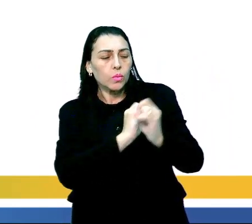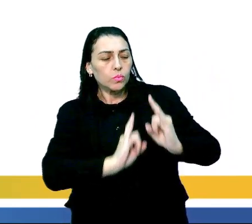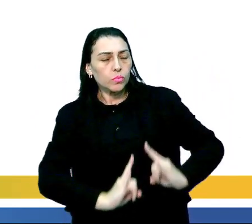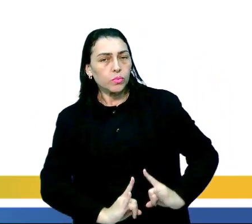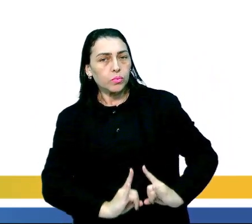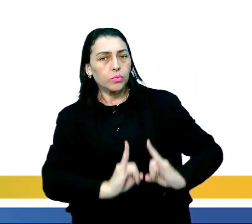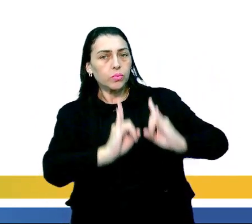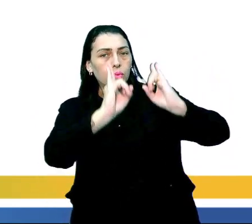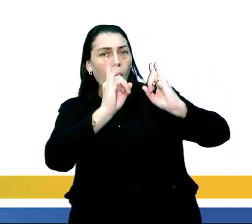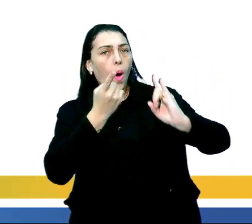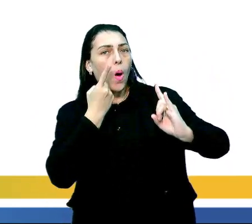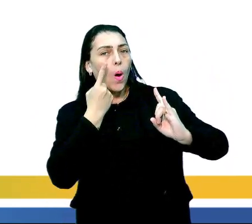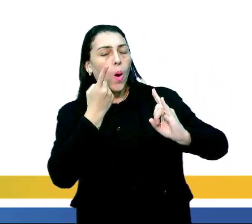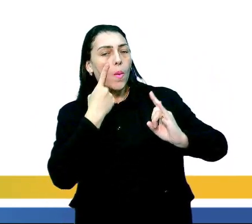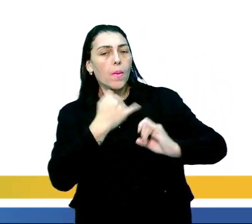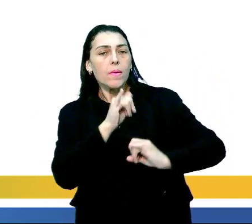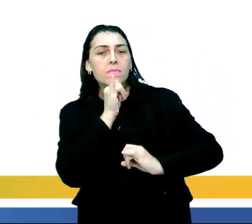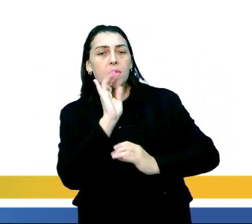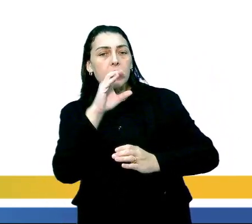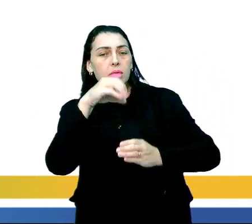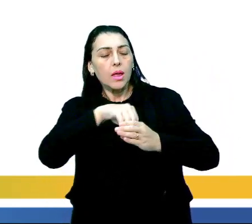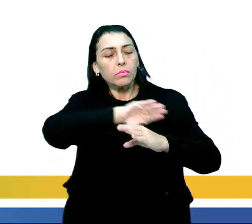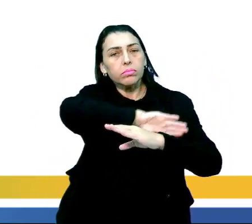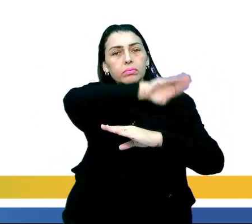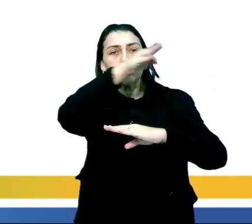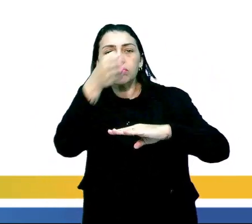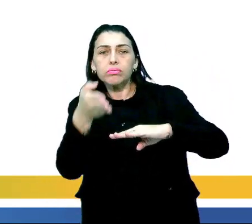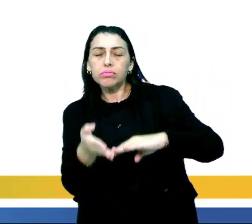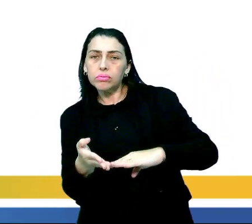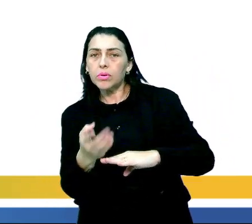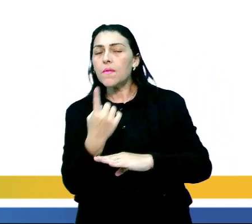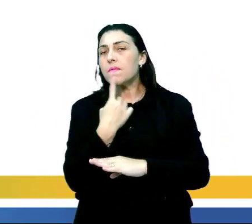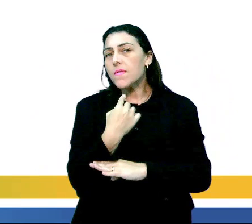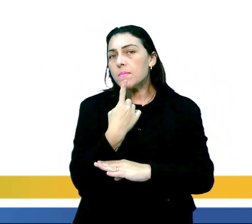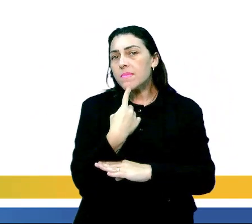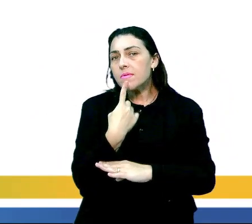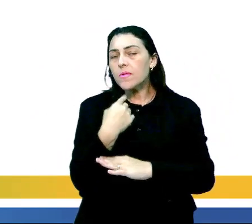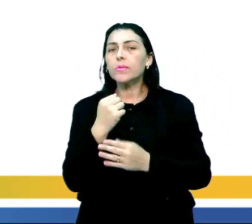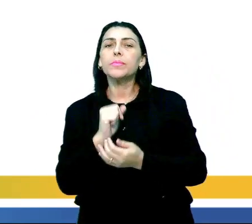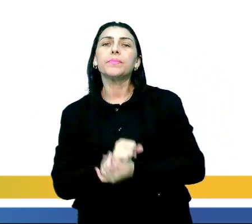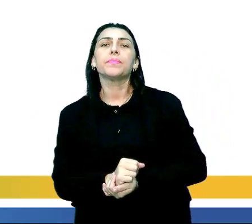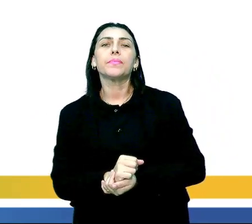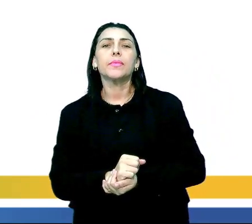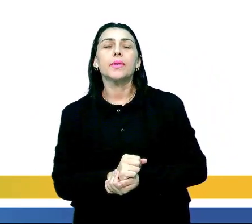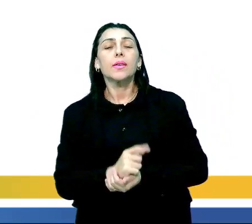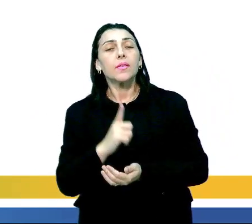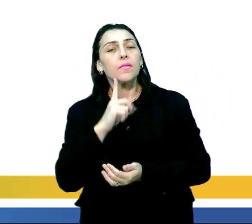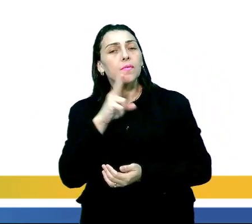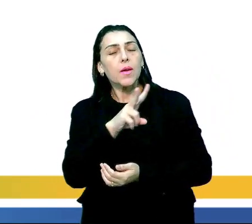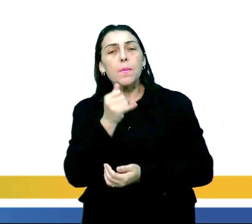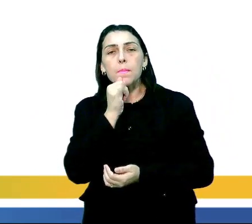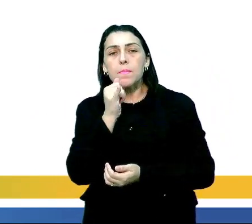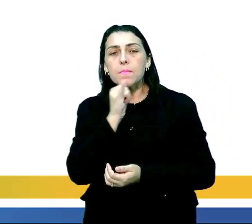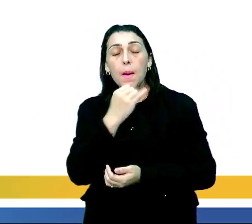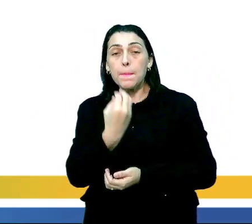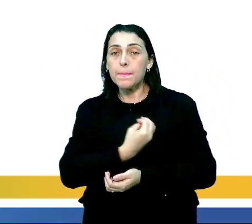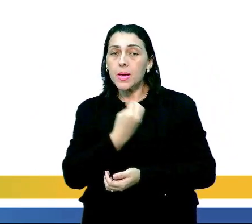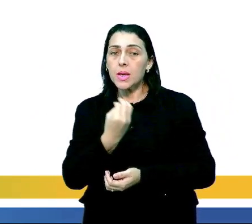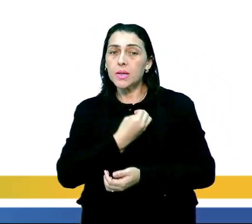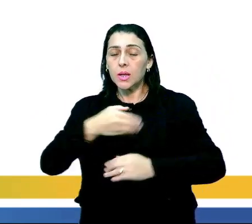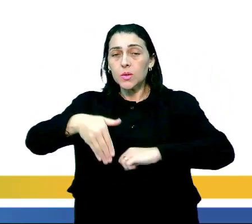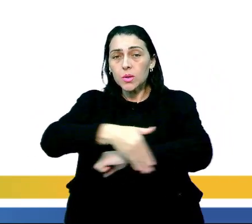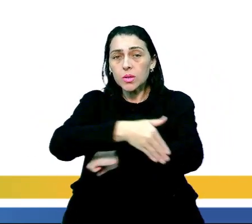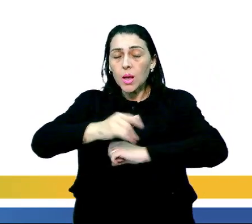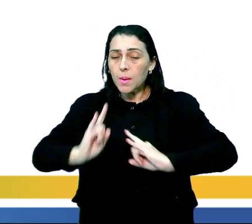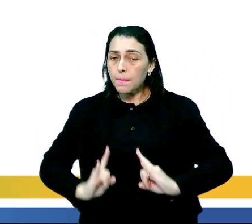que interessante essa área, por exemplo, que está dentro desse perímetro vermelho. Aqui a gente vê, por exemplo, a presença de